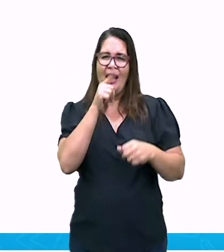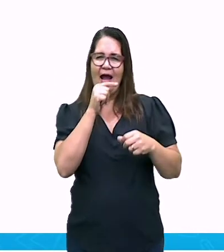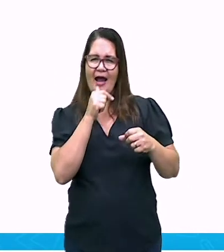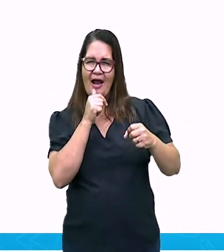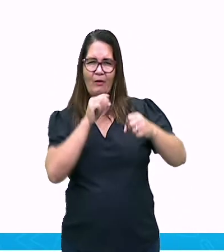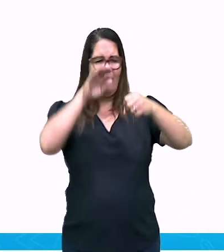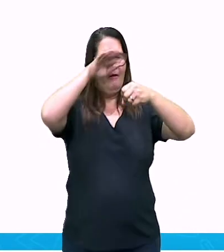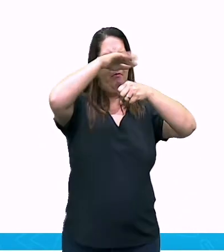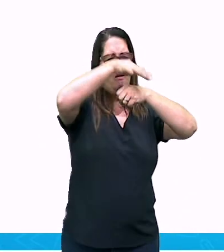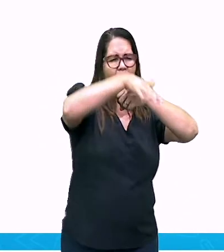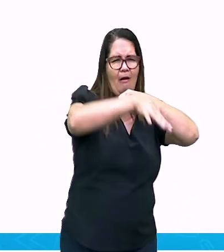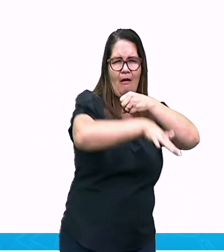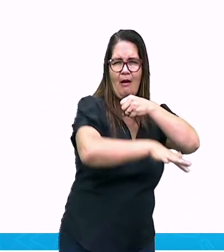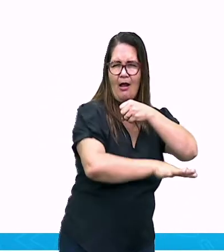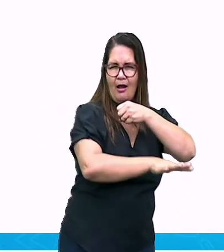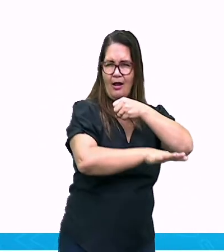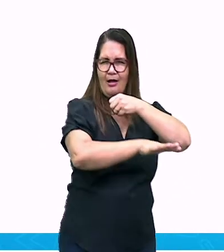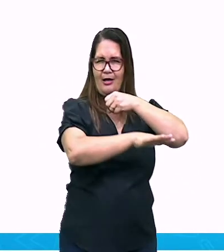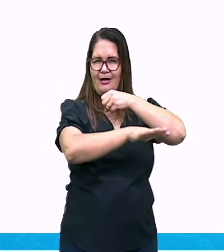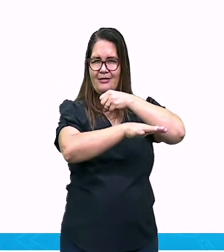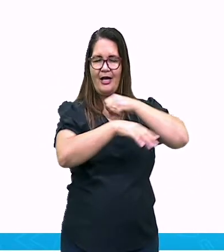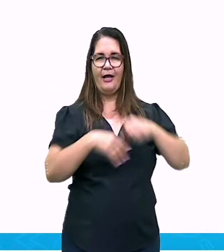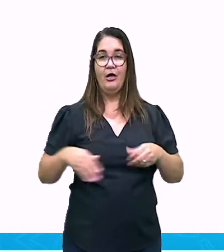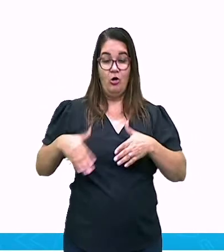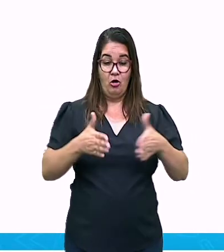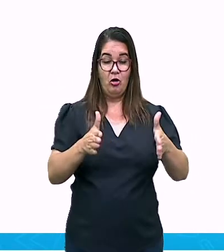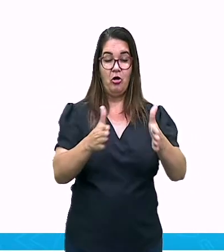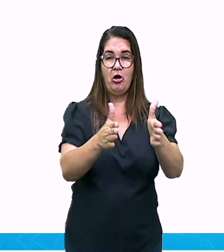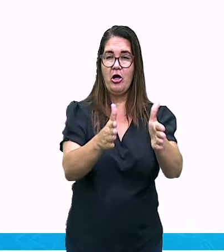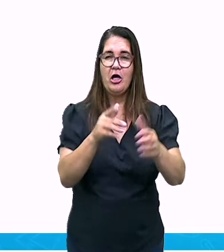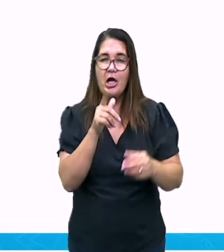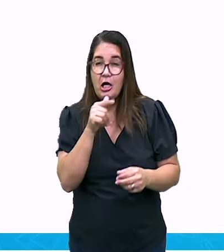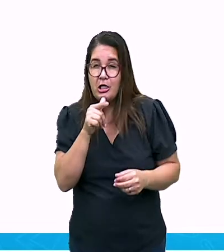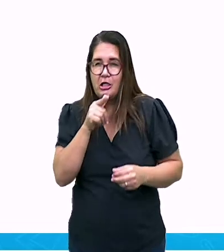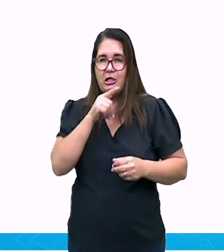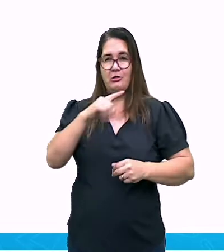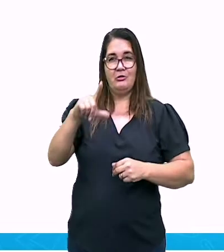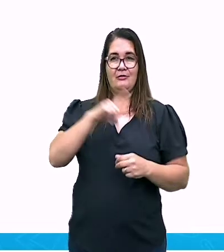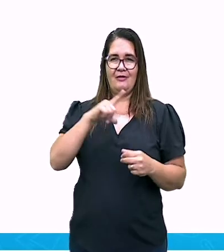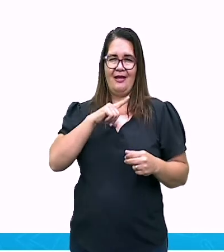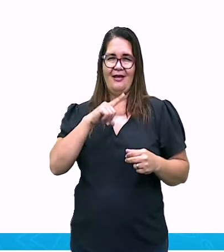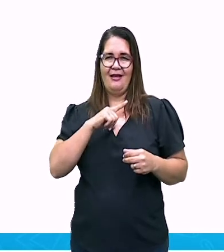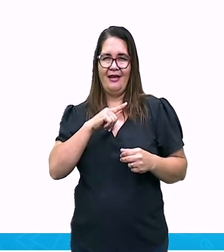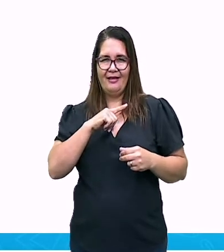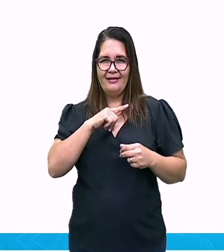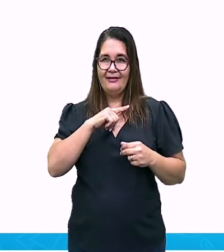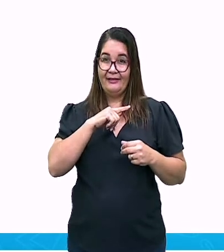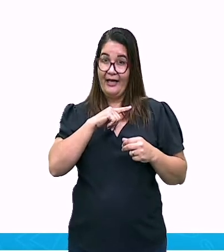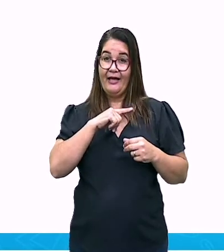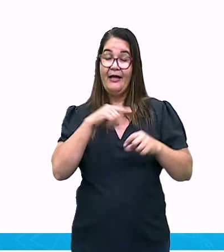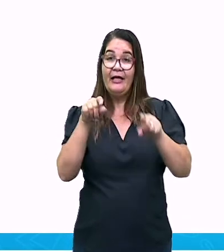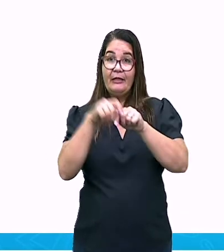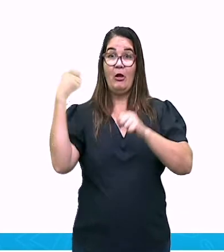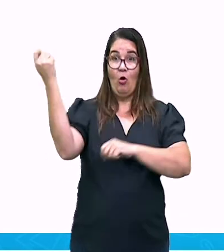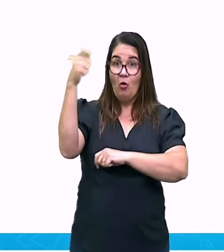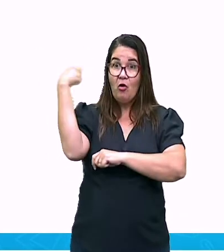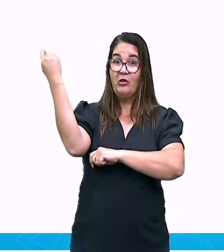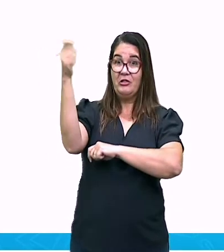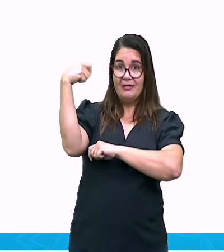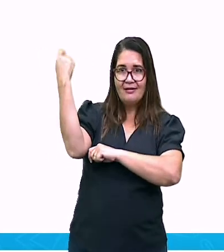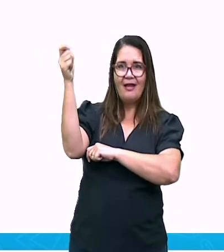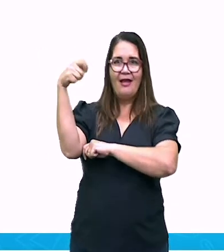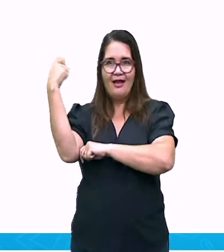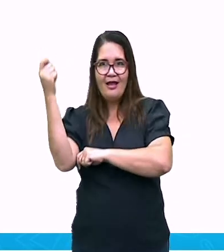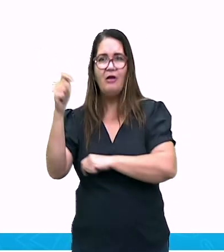andando a cavalo, tomando banho de rio, cachoeira, frequentando rodeios e bailes. Então, olha